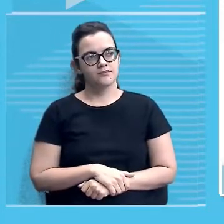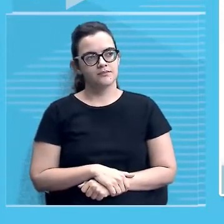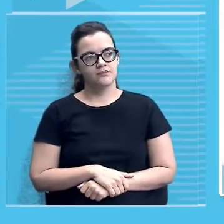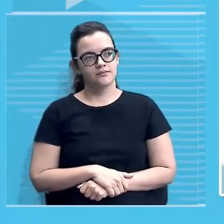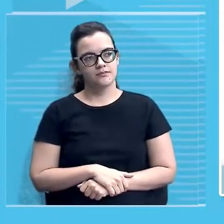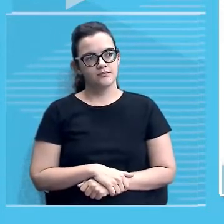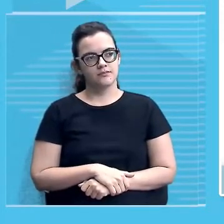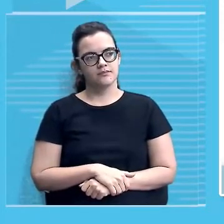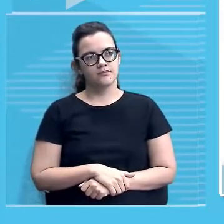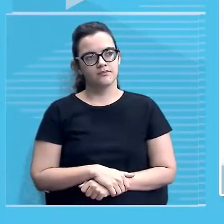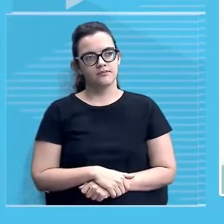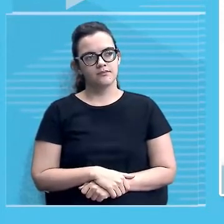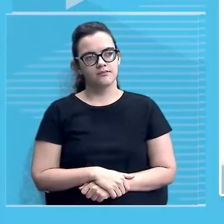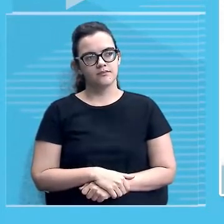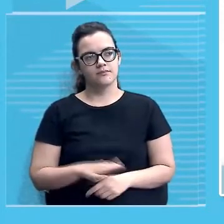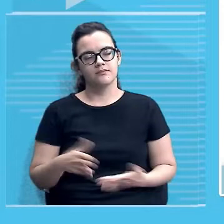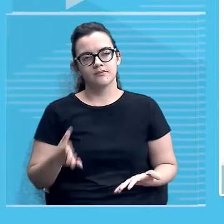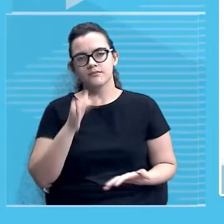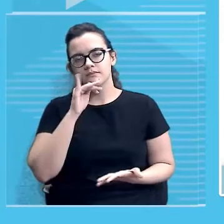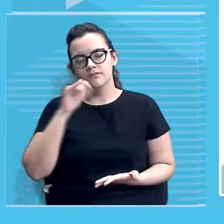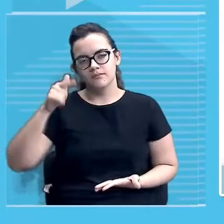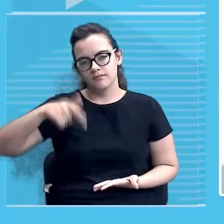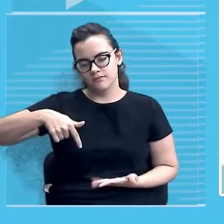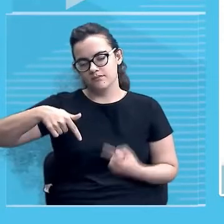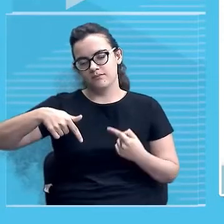que é representada pela letra Q,